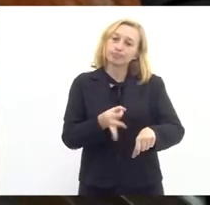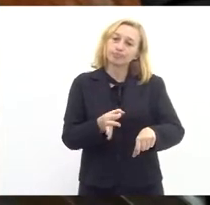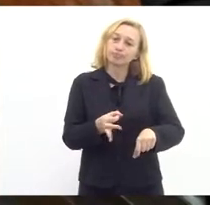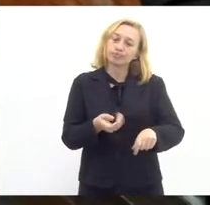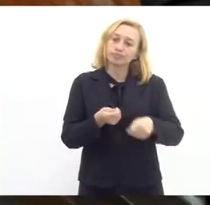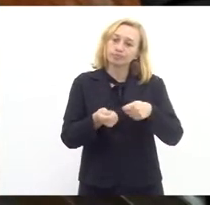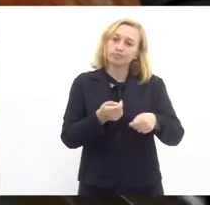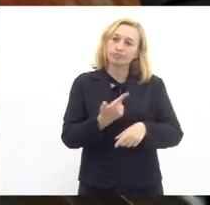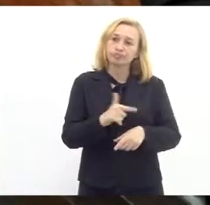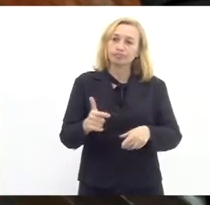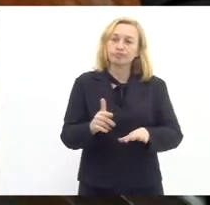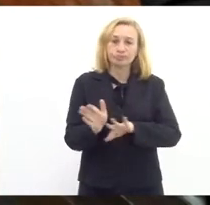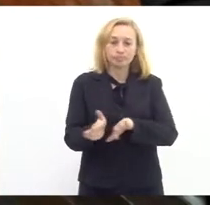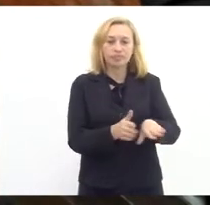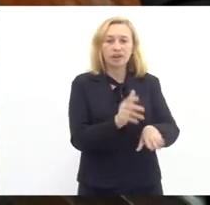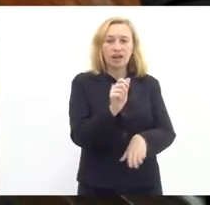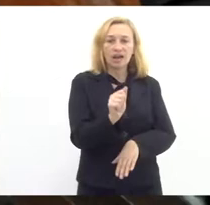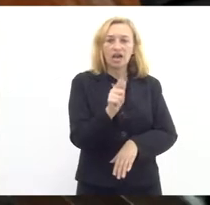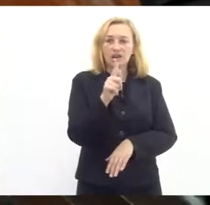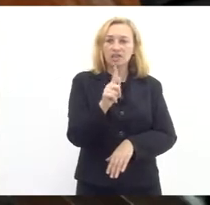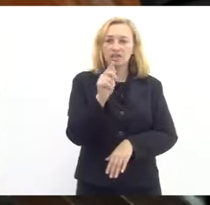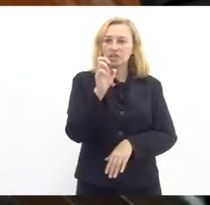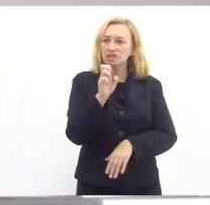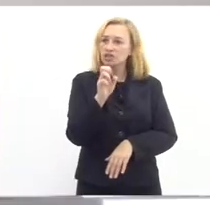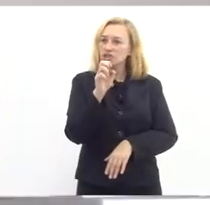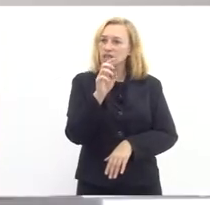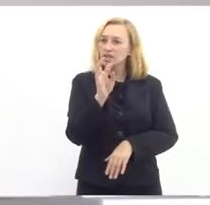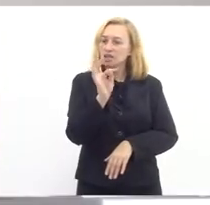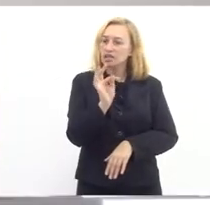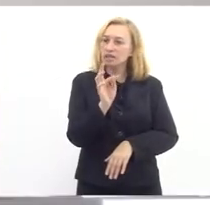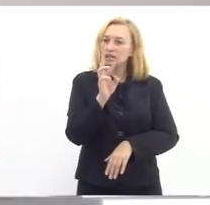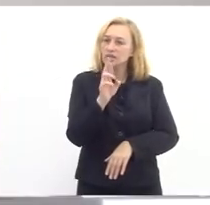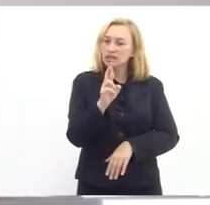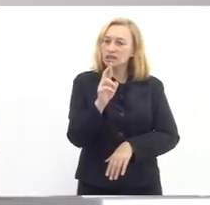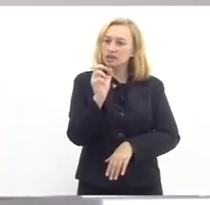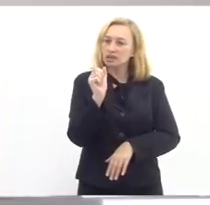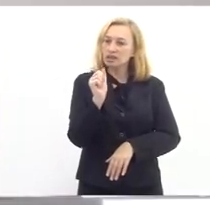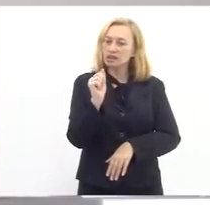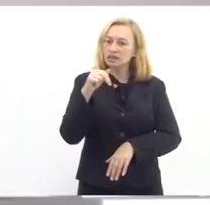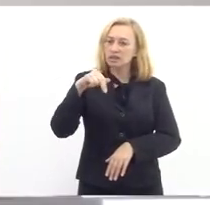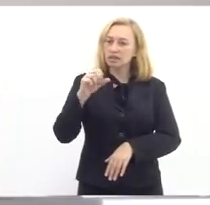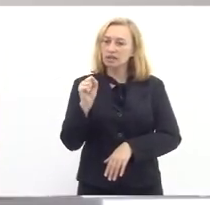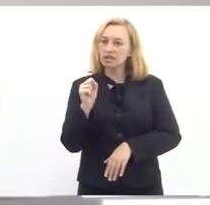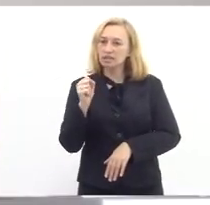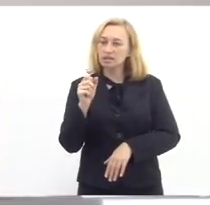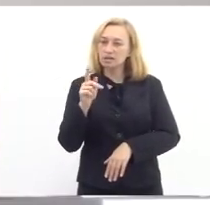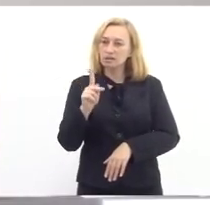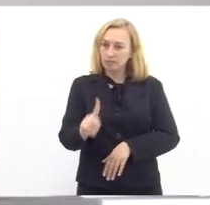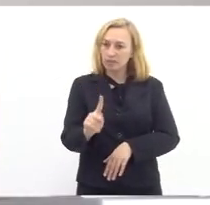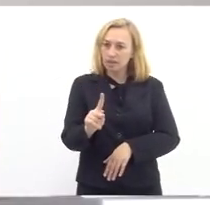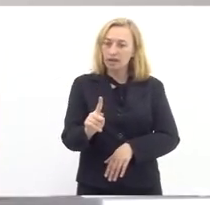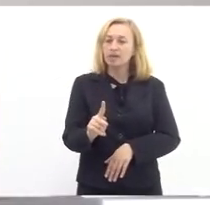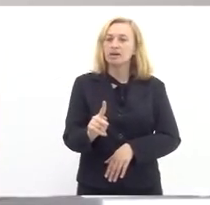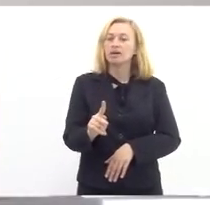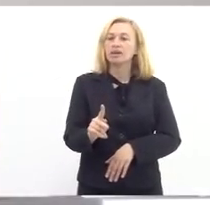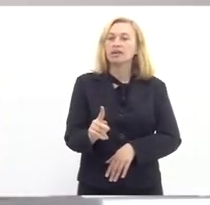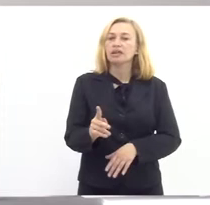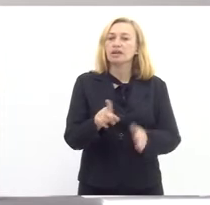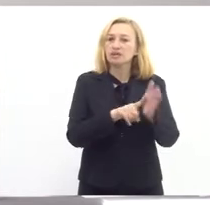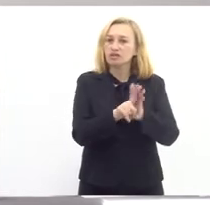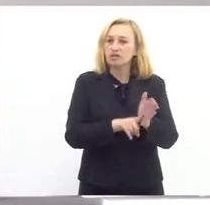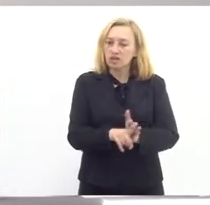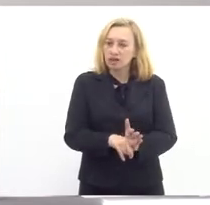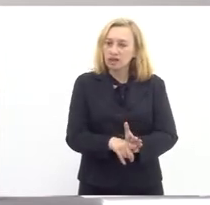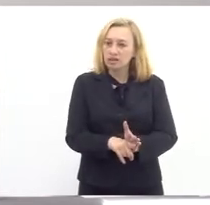isso. Eu sei que existe o tempo próprio, mas a Getransp, que é a agência que fiscaliza, no caso, a concessionária, que no caso é a